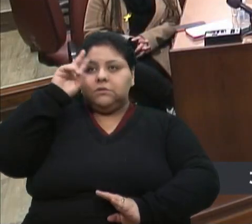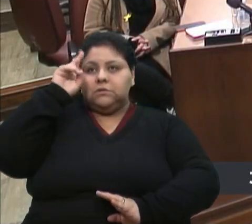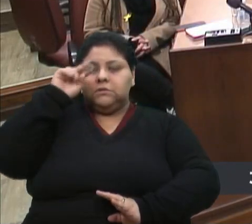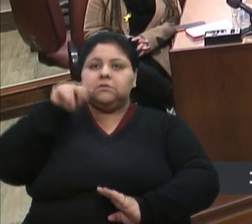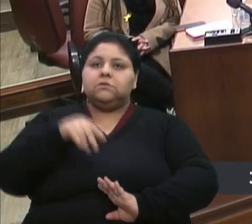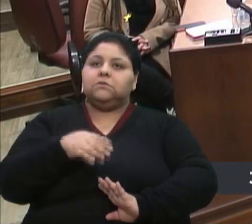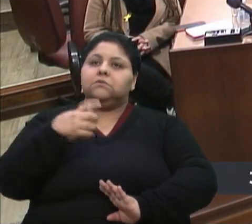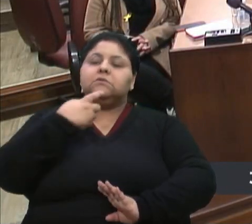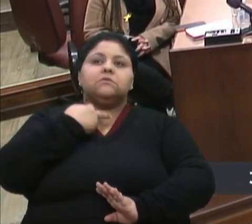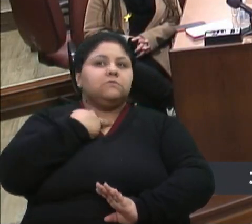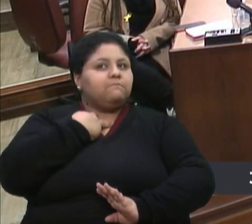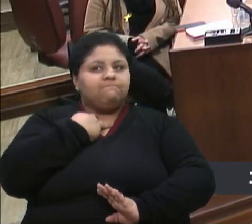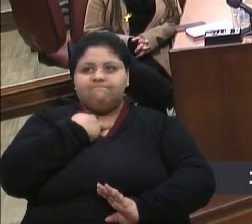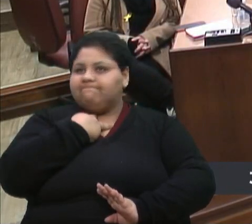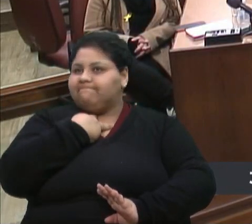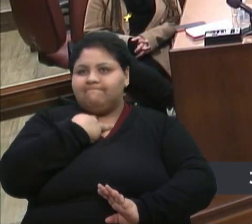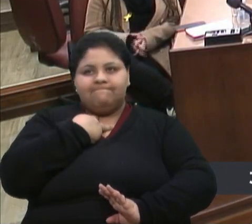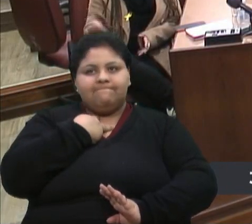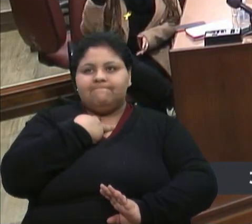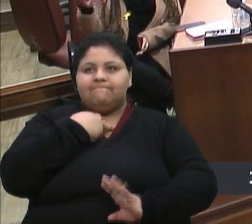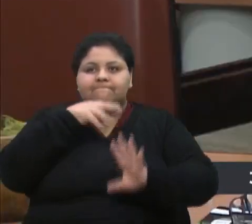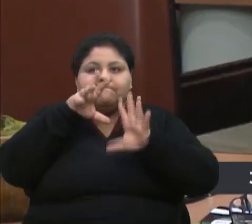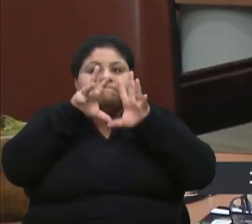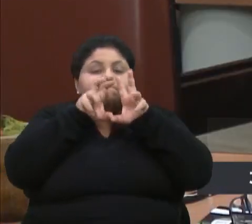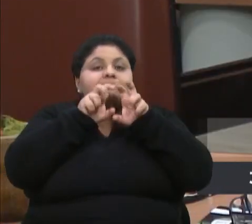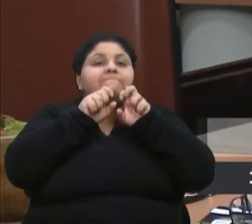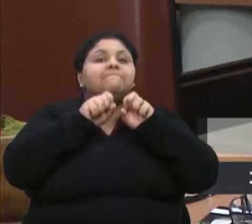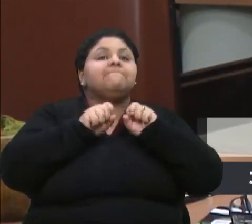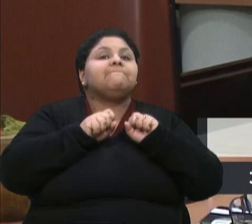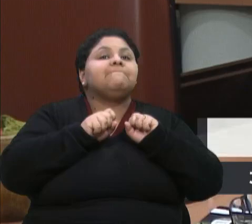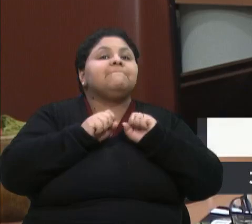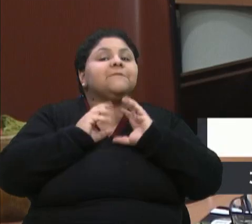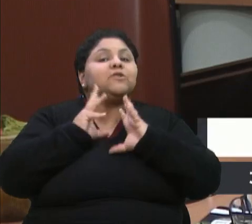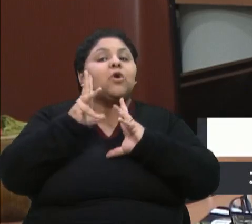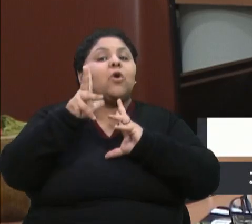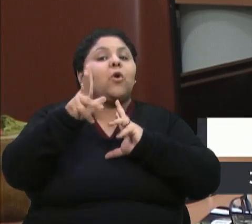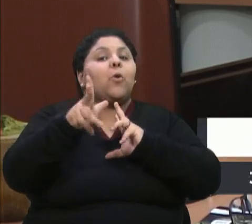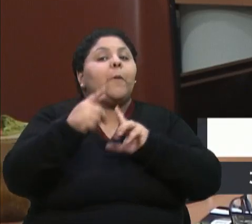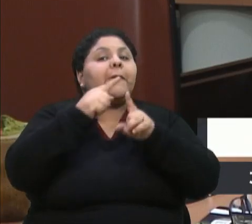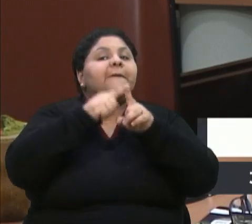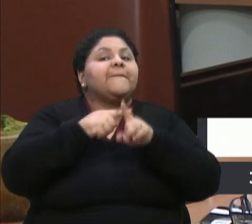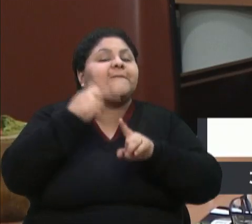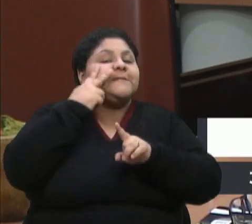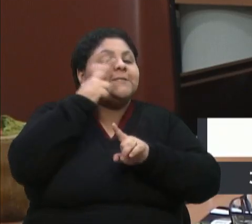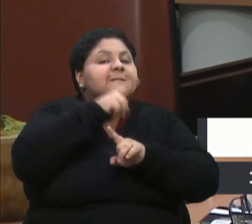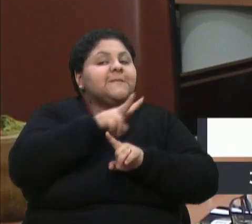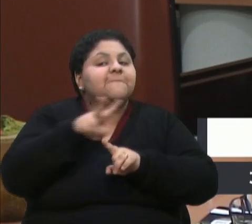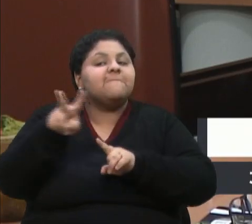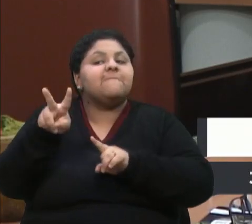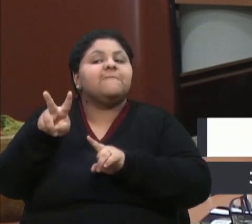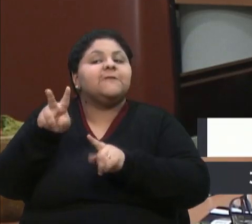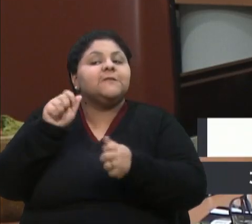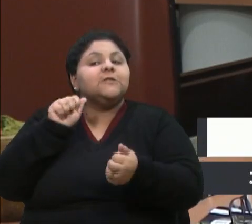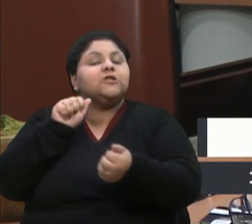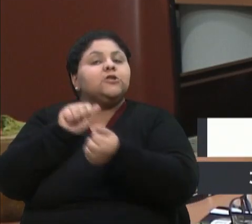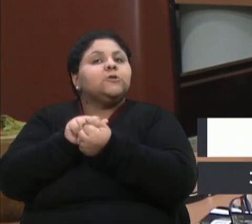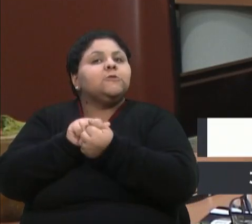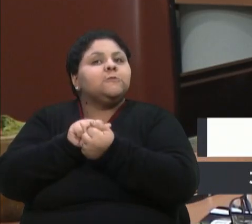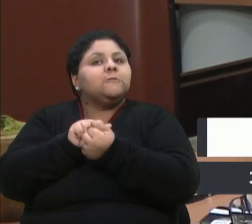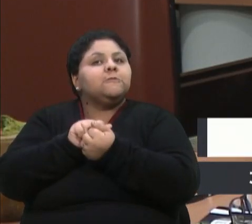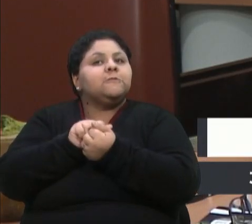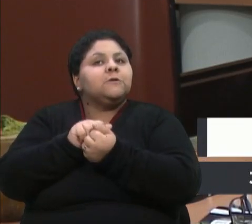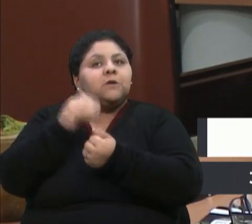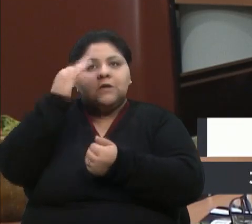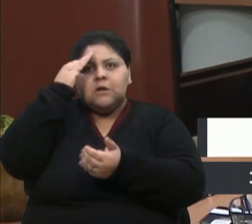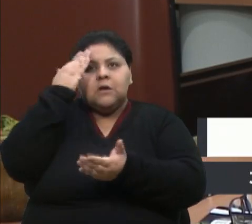podia também deixar meu testemunho de quantas vezes eu vi o colega Ed Carlos ali. Eu até acredito que no mandato